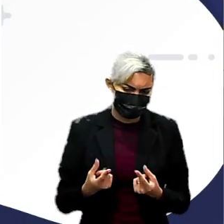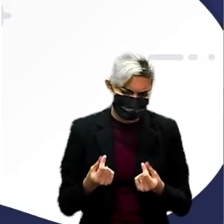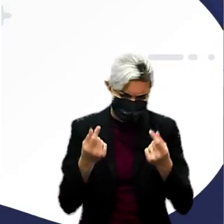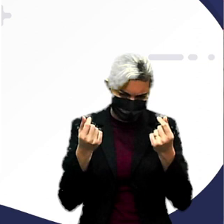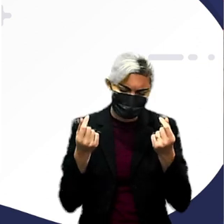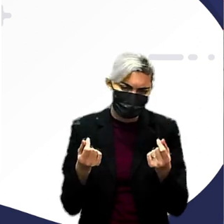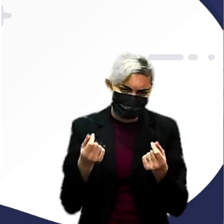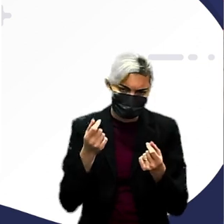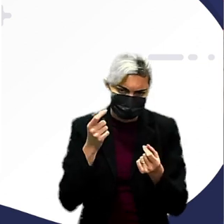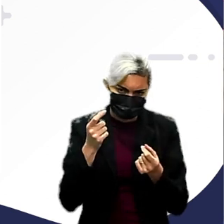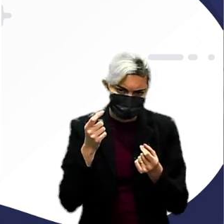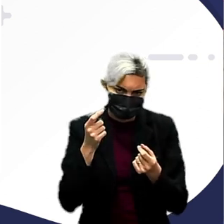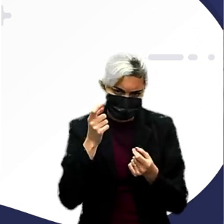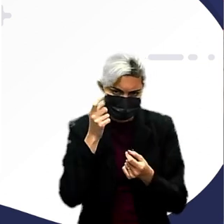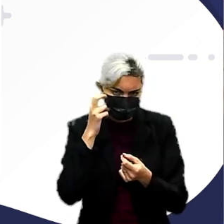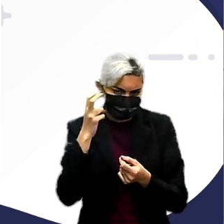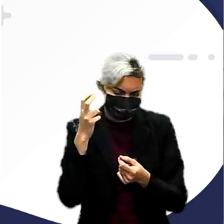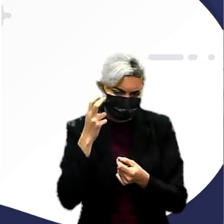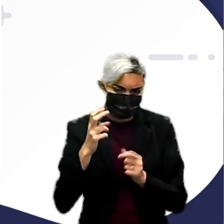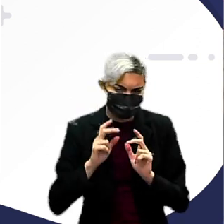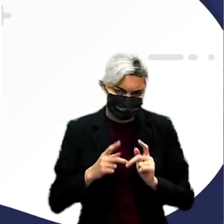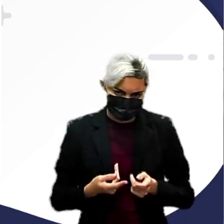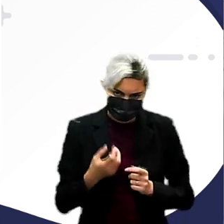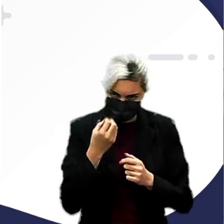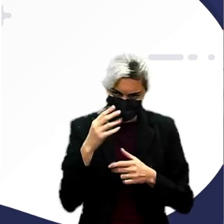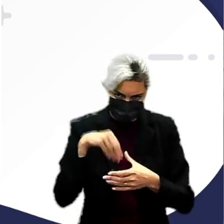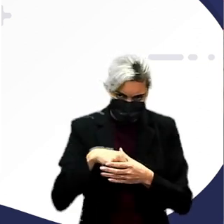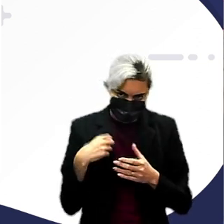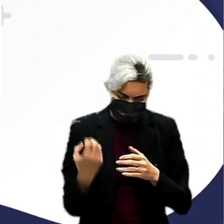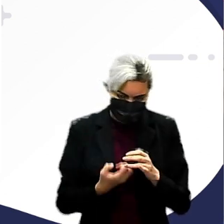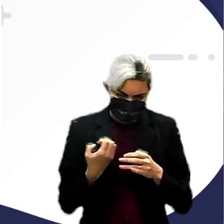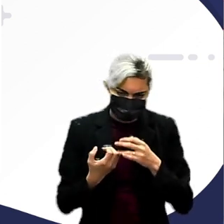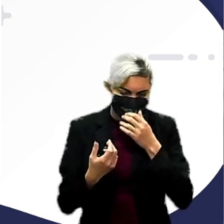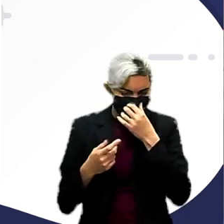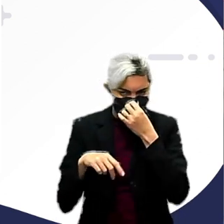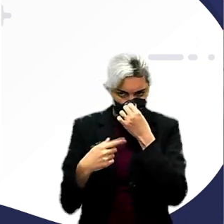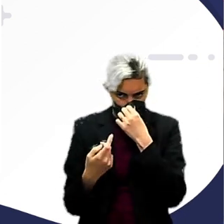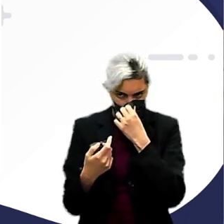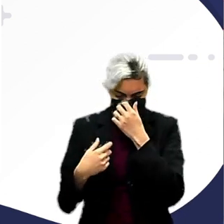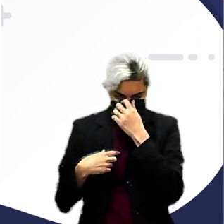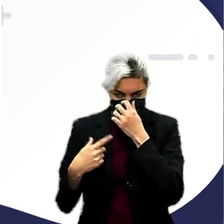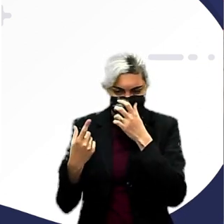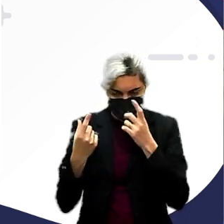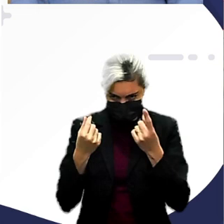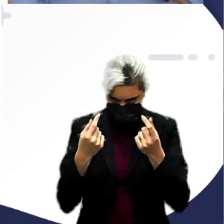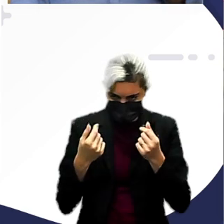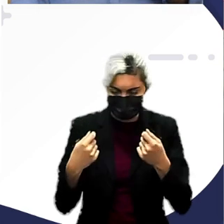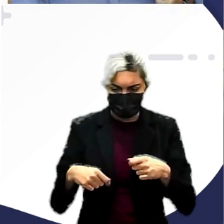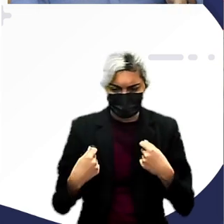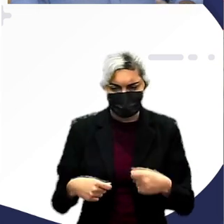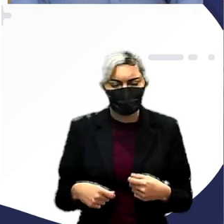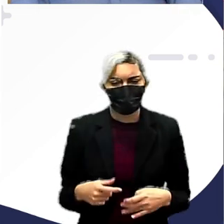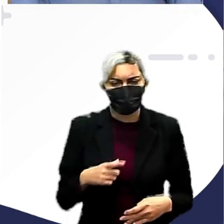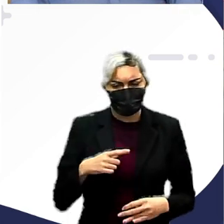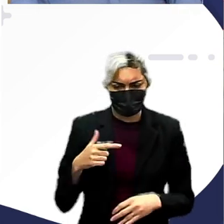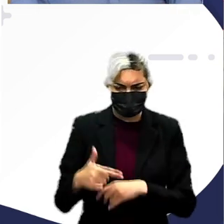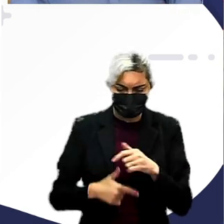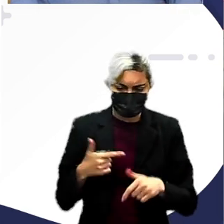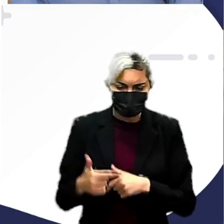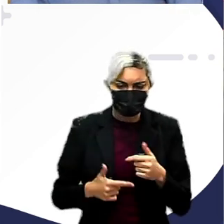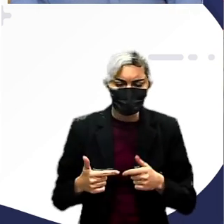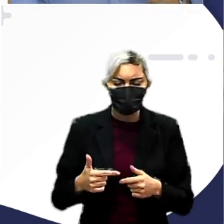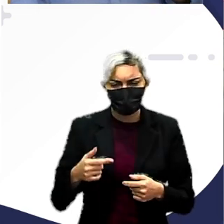capital intelectual, de capital humano boa dentro da minha empresa. Então é esse capital que eu tenho que explorar, que eu tenho que trabalhar de